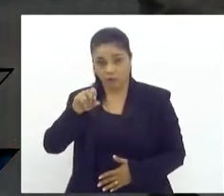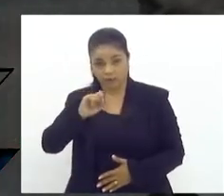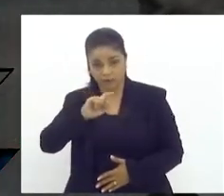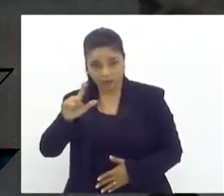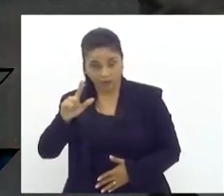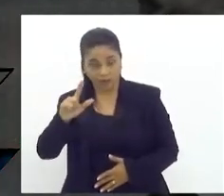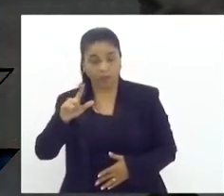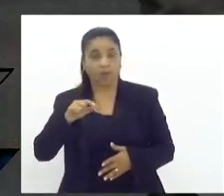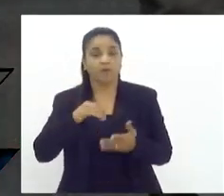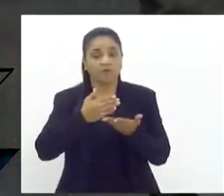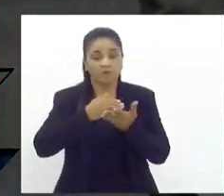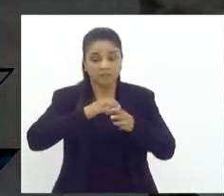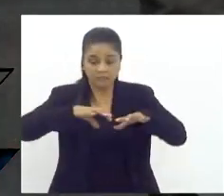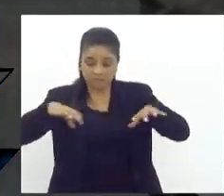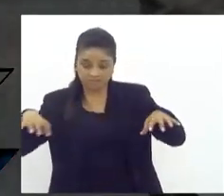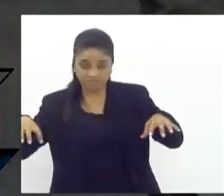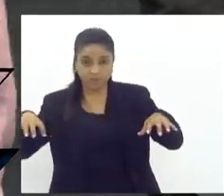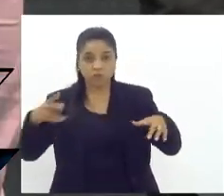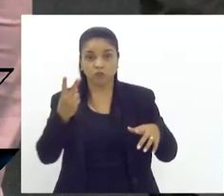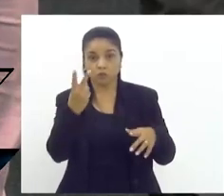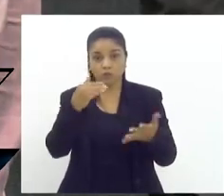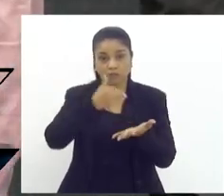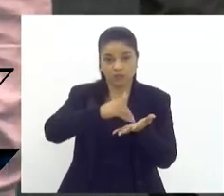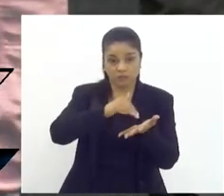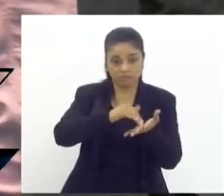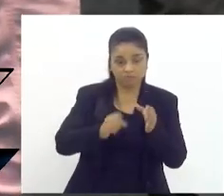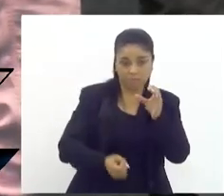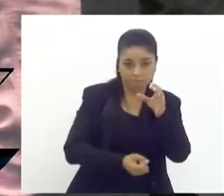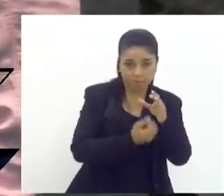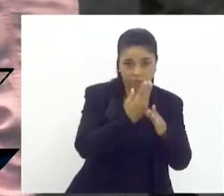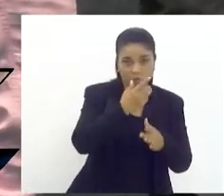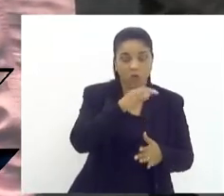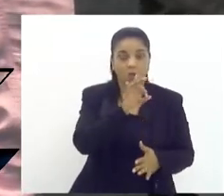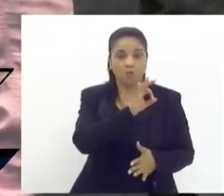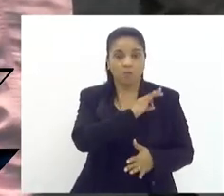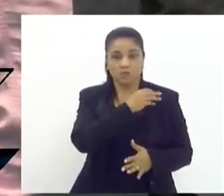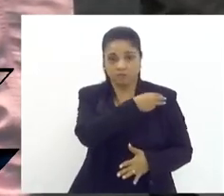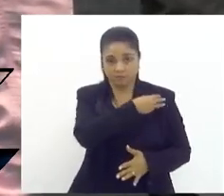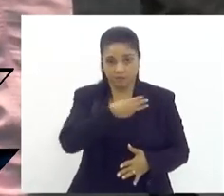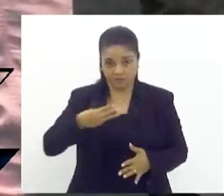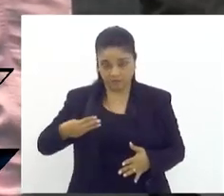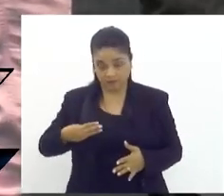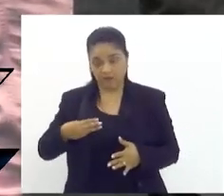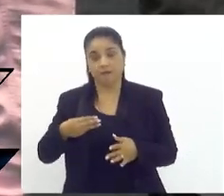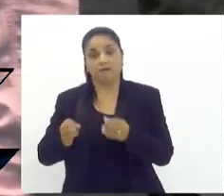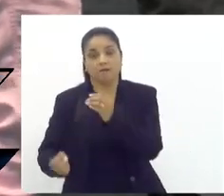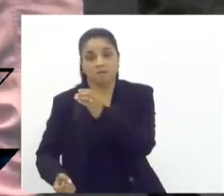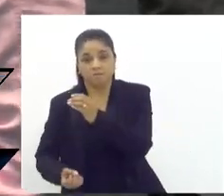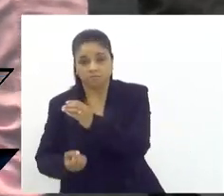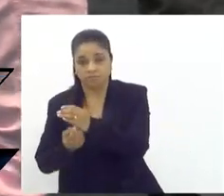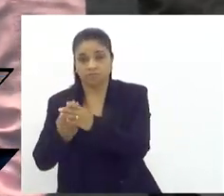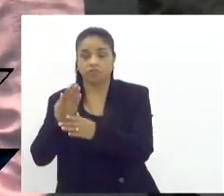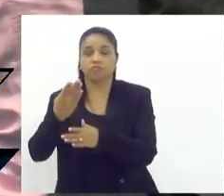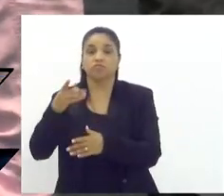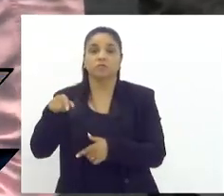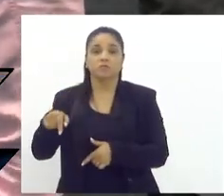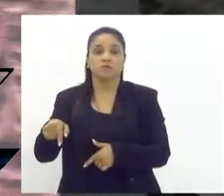secretarias criando a secretaria da Polícia Militar conduzida lá pelo Coronel